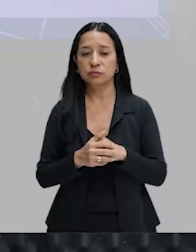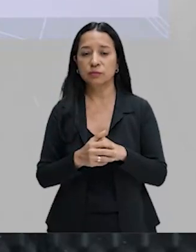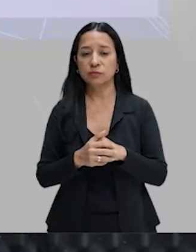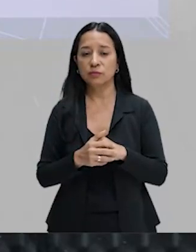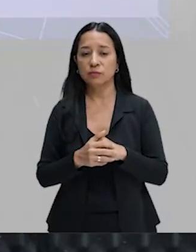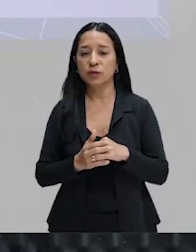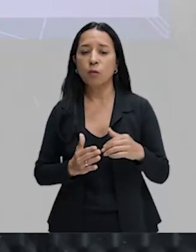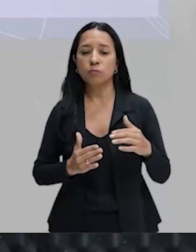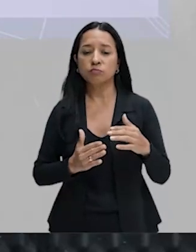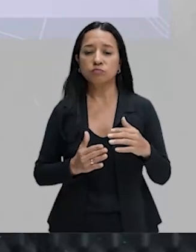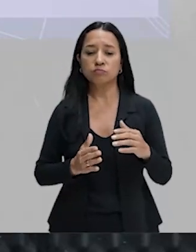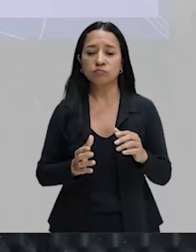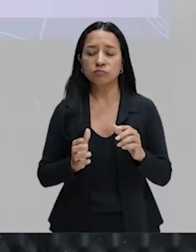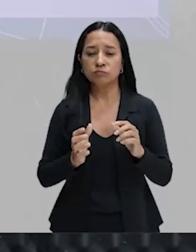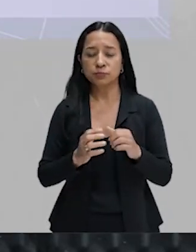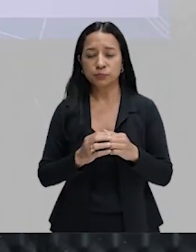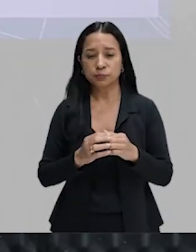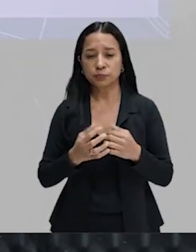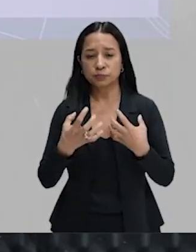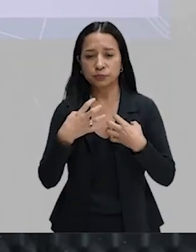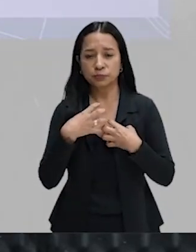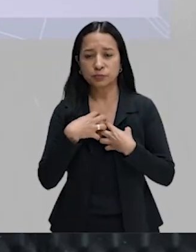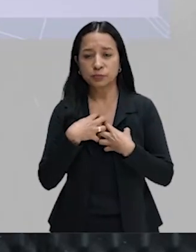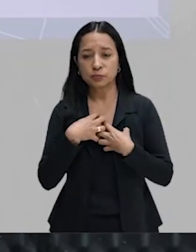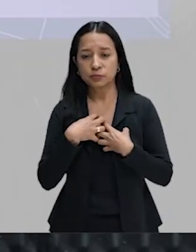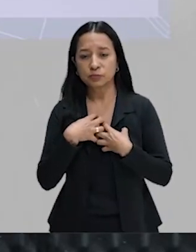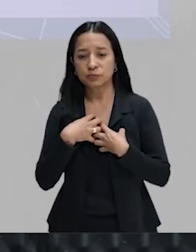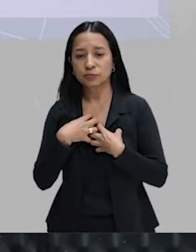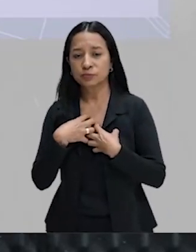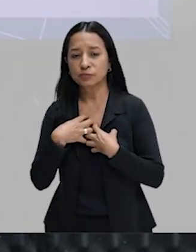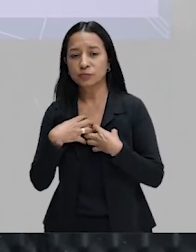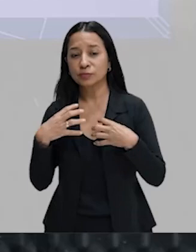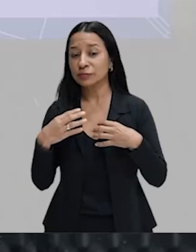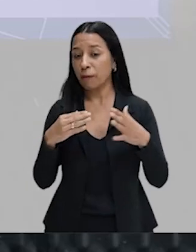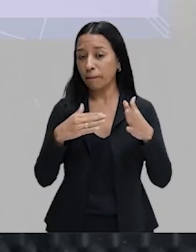Contenção de sentimentos, em oposição à